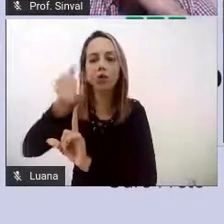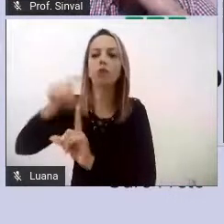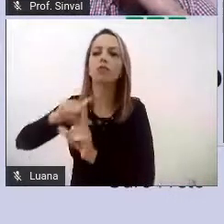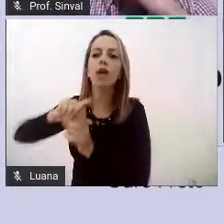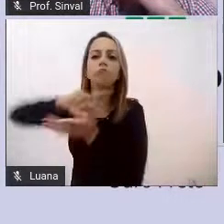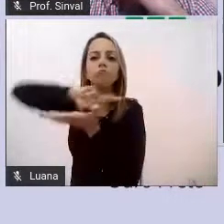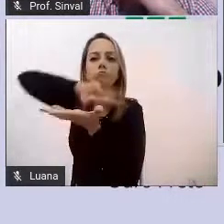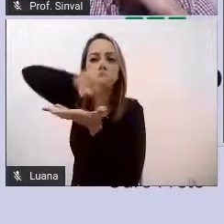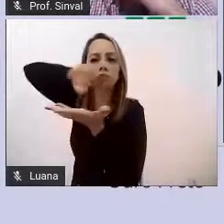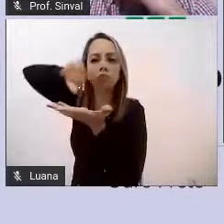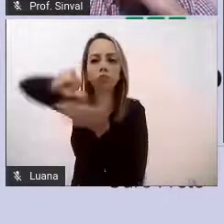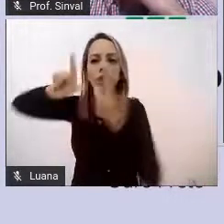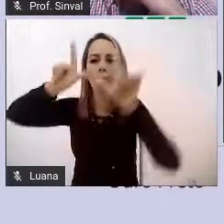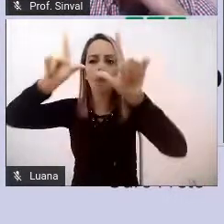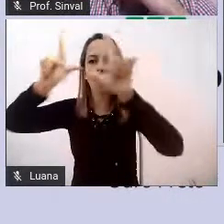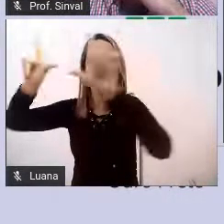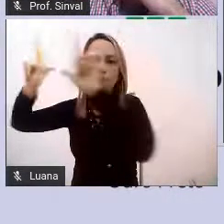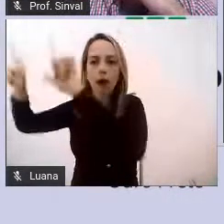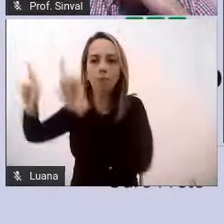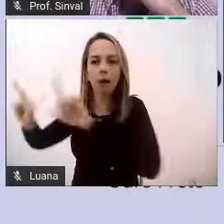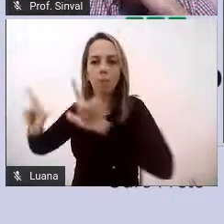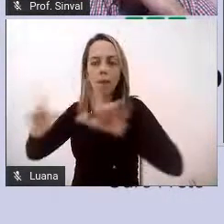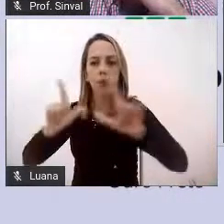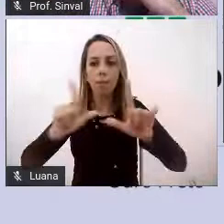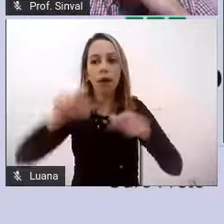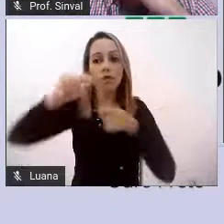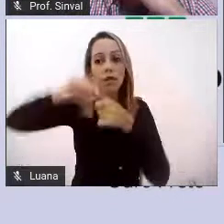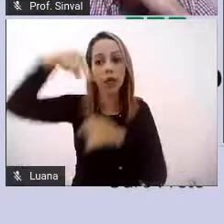foram produzidas no Brasil nesse período